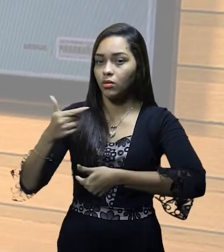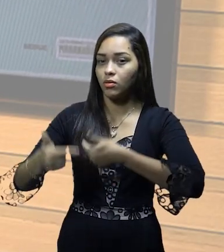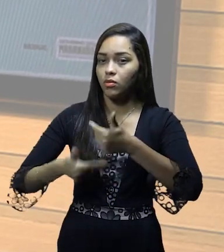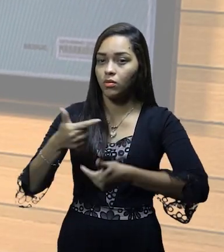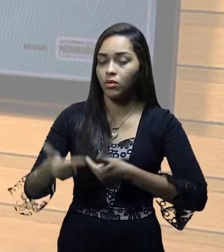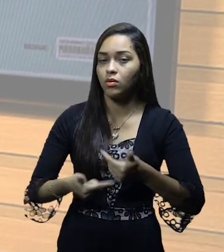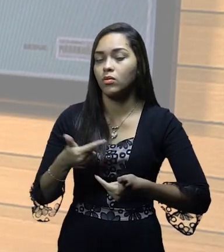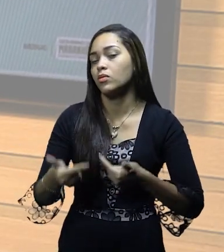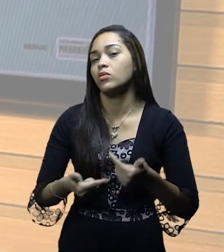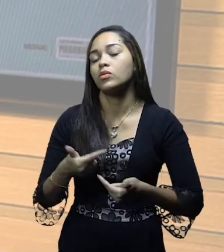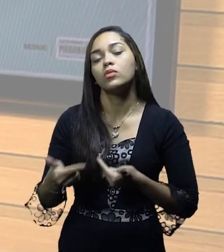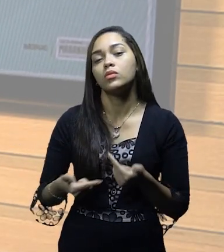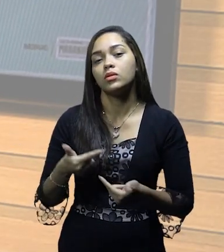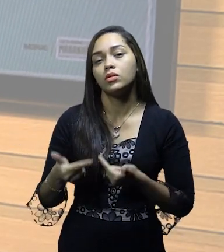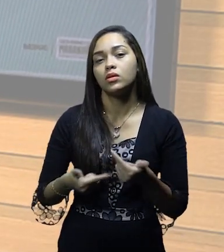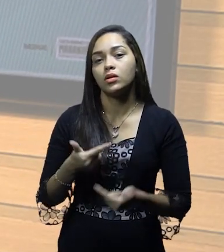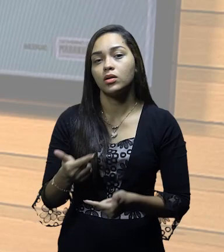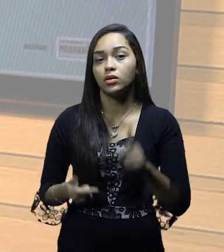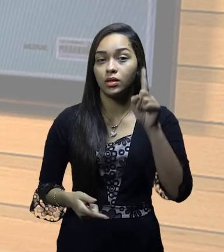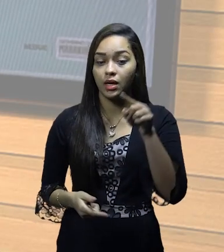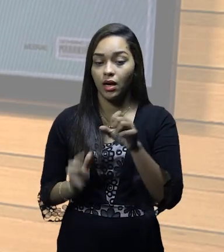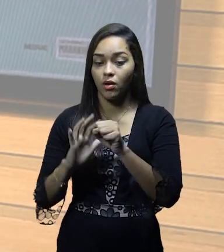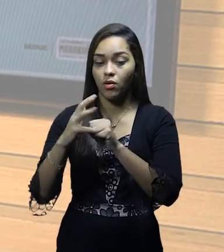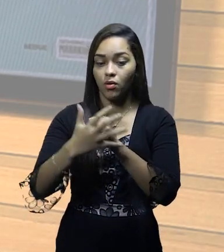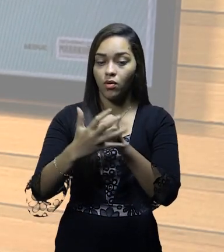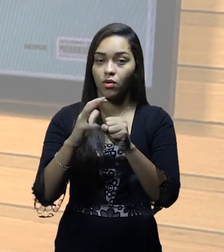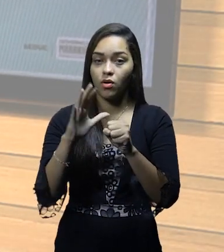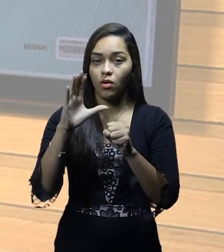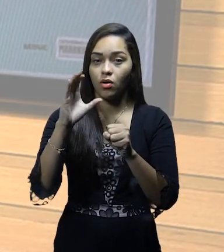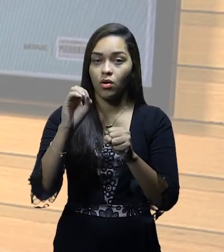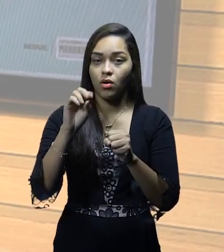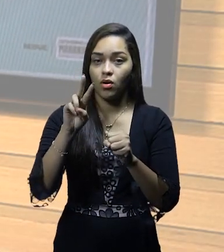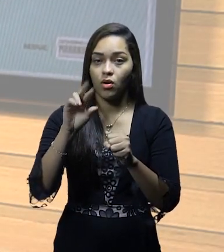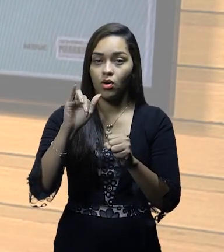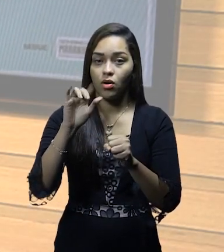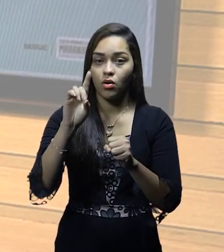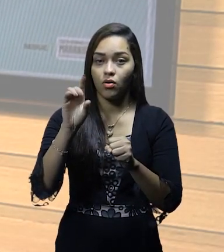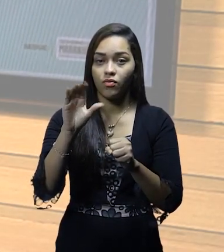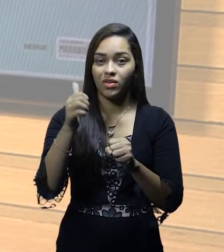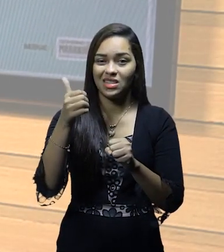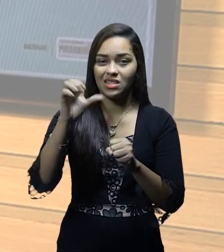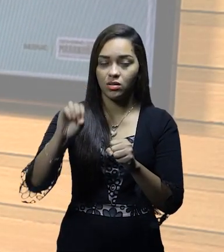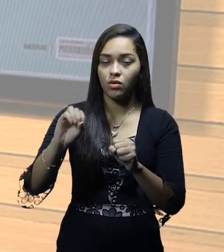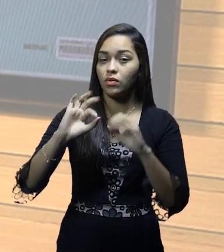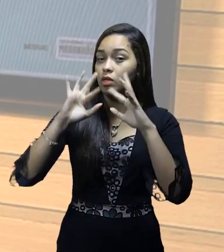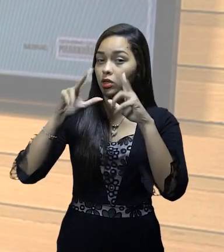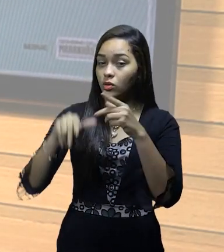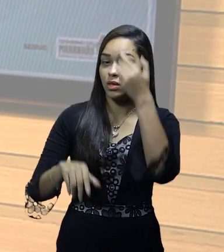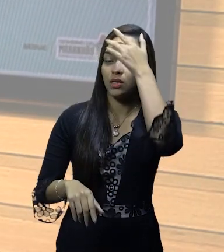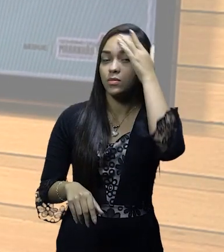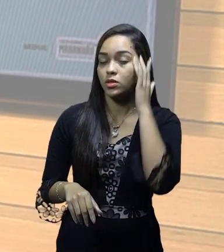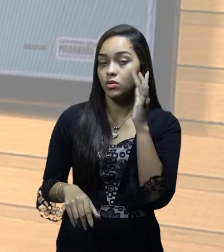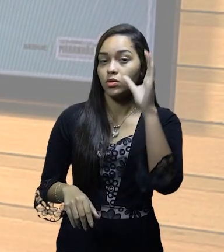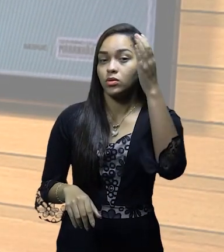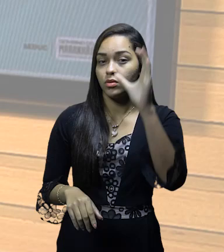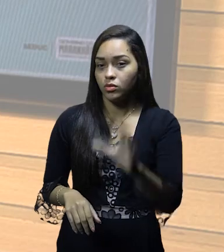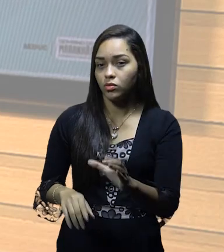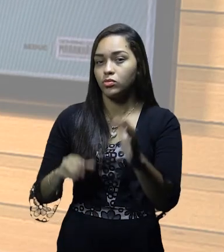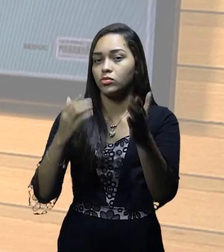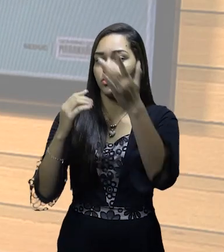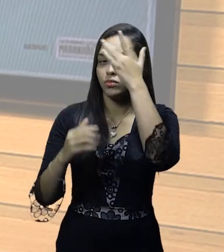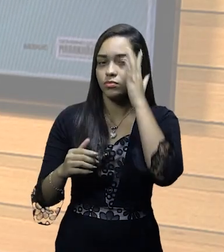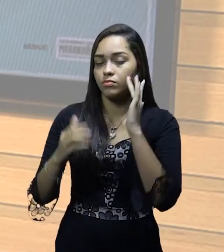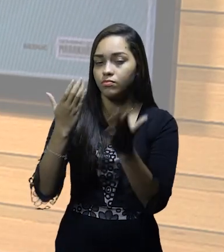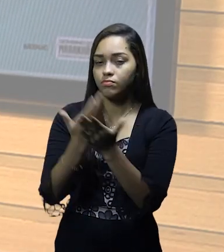de investigar, de estudar. Atualmente, nós estamos lutando contra um inimigo invisível, o Covid-19,